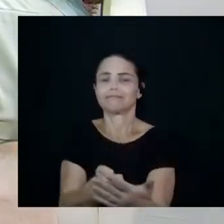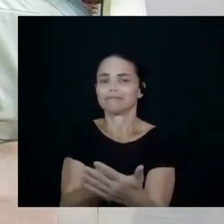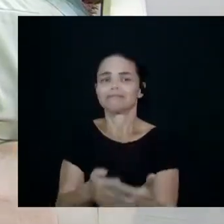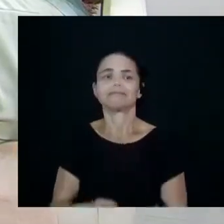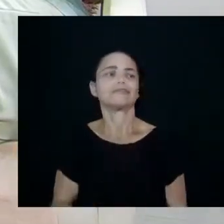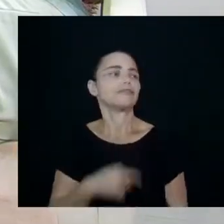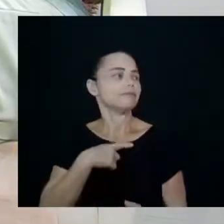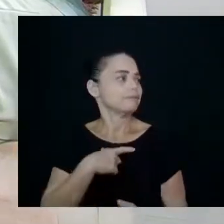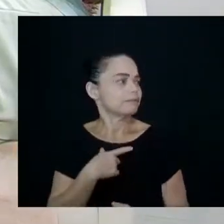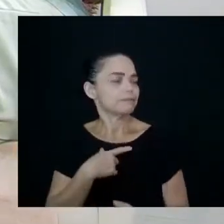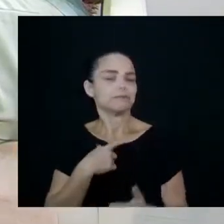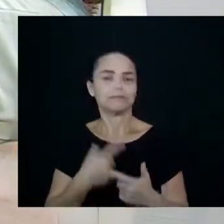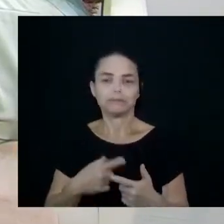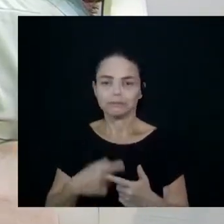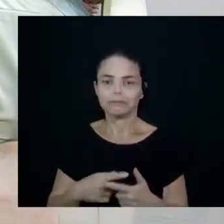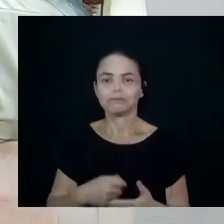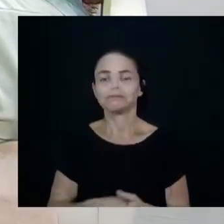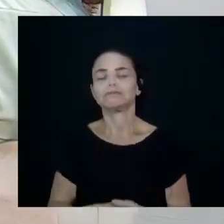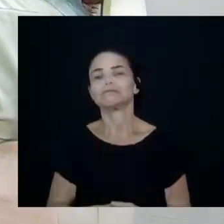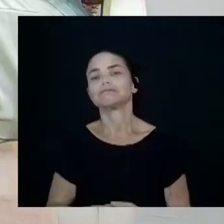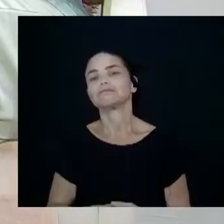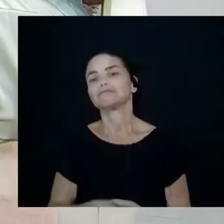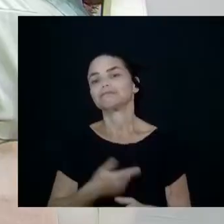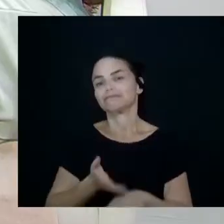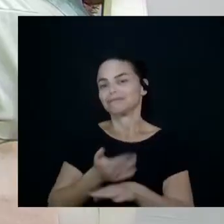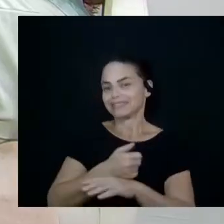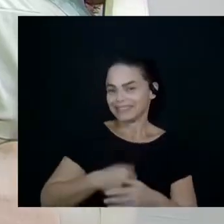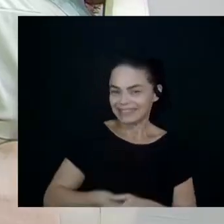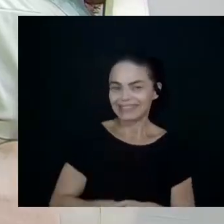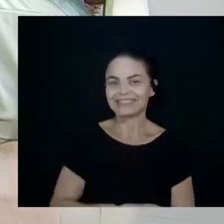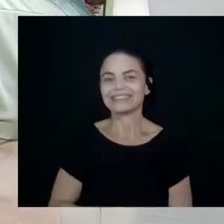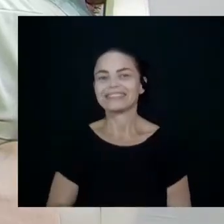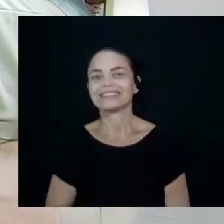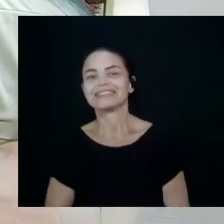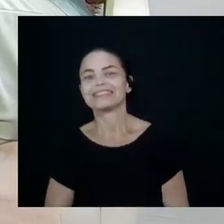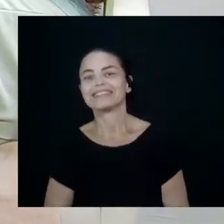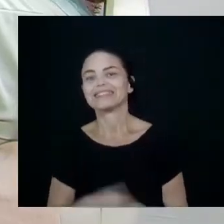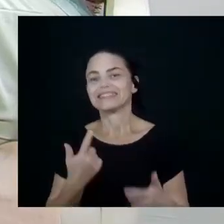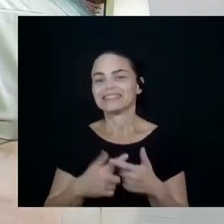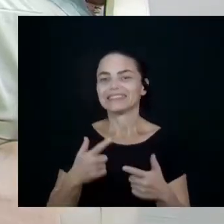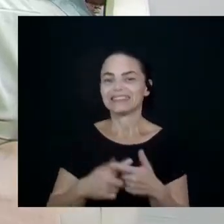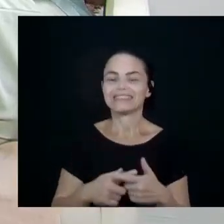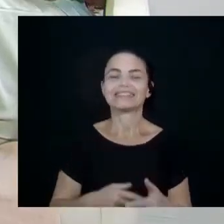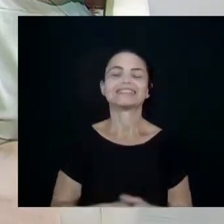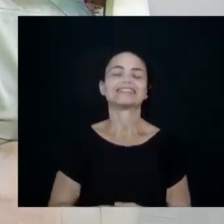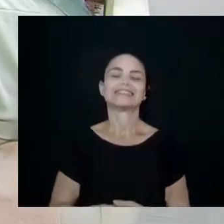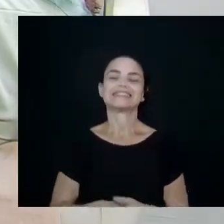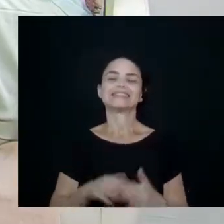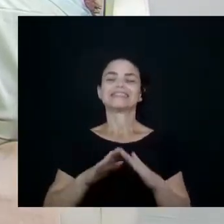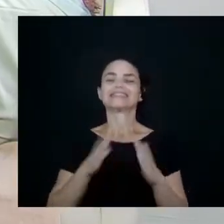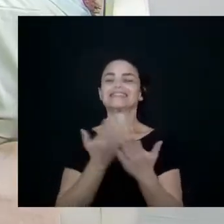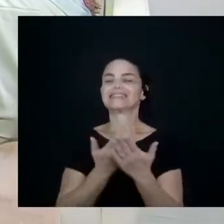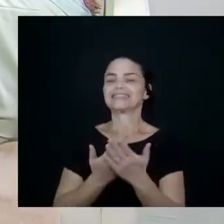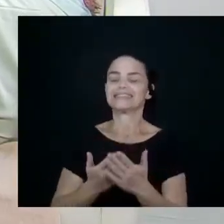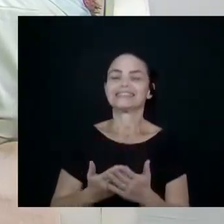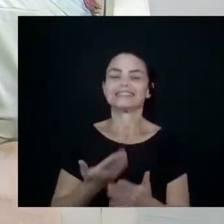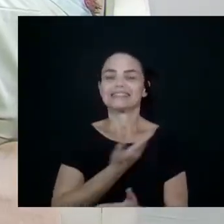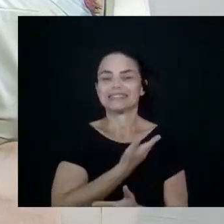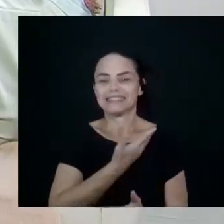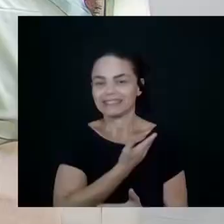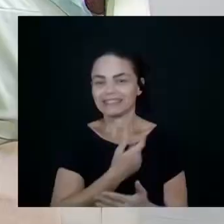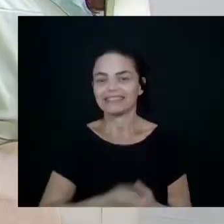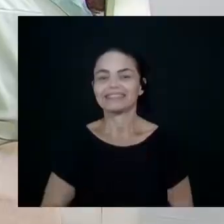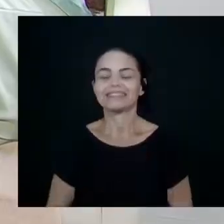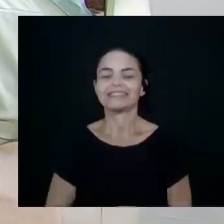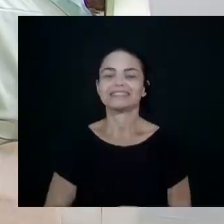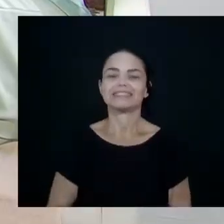forçar, porque quem dirá até antes disso. Porque antes já vendia coisa na escola para os colegas.